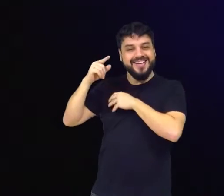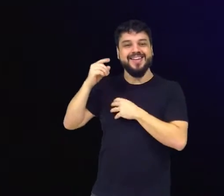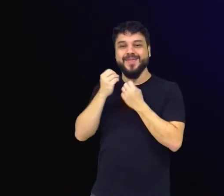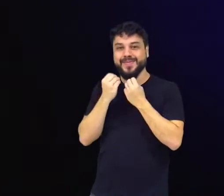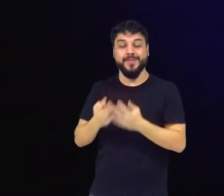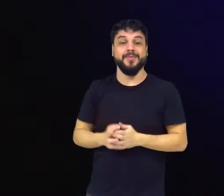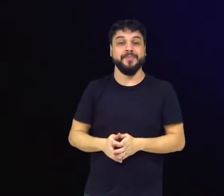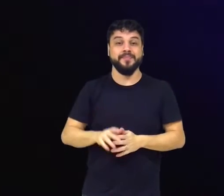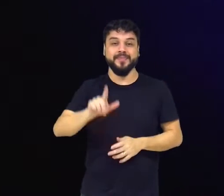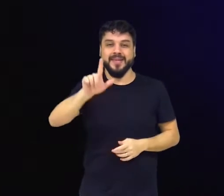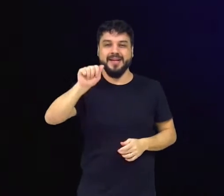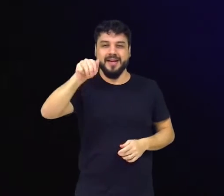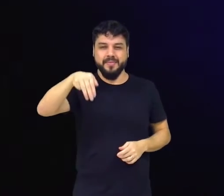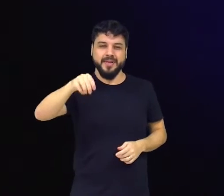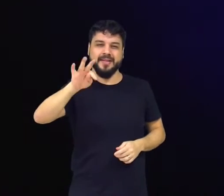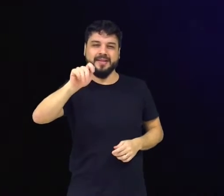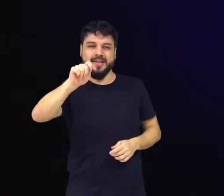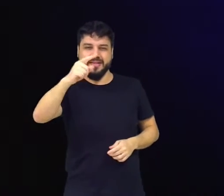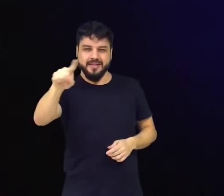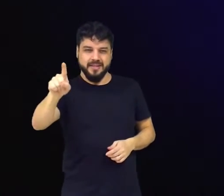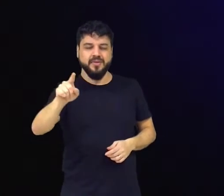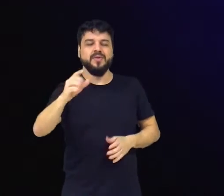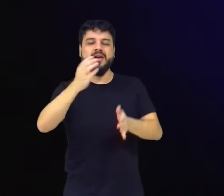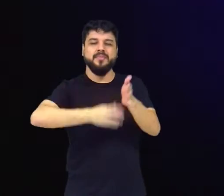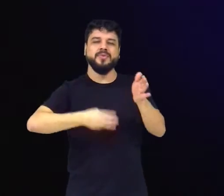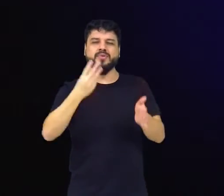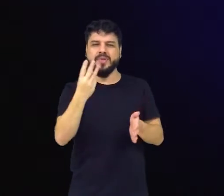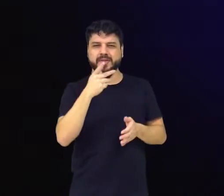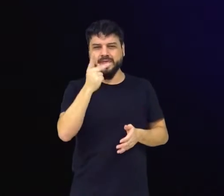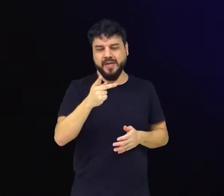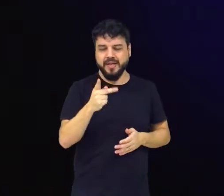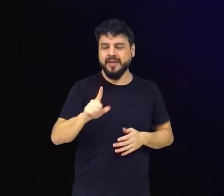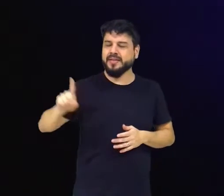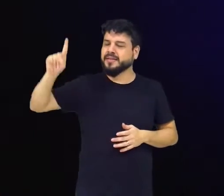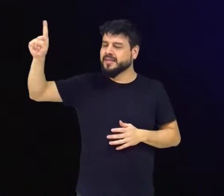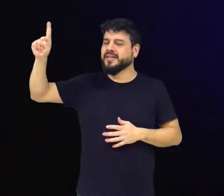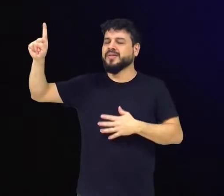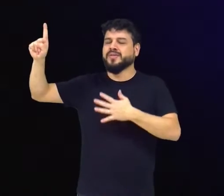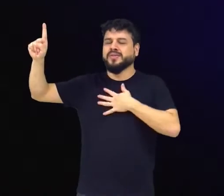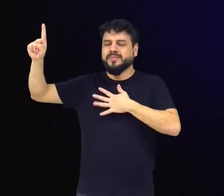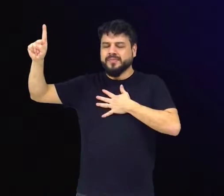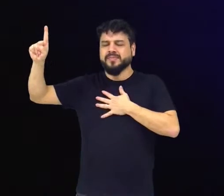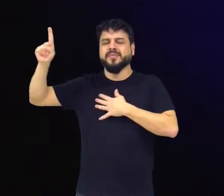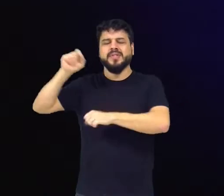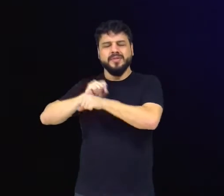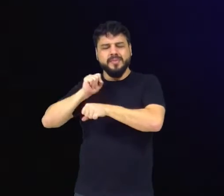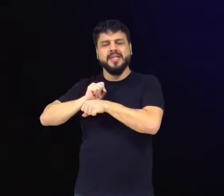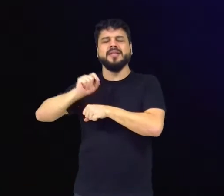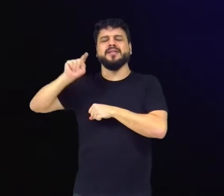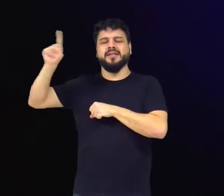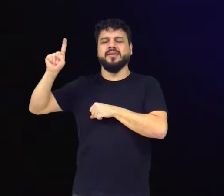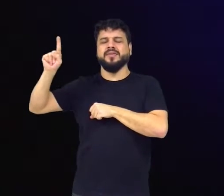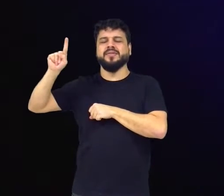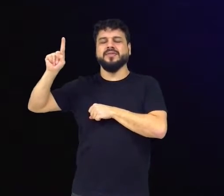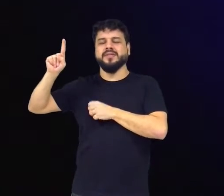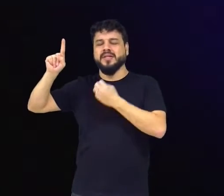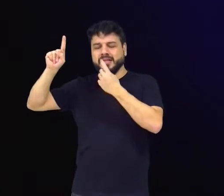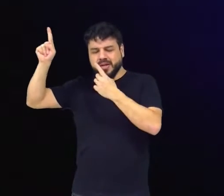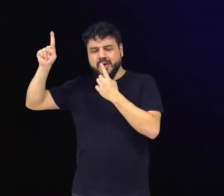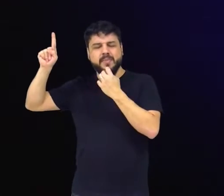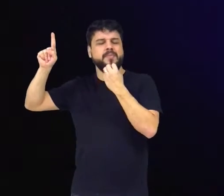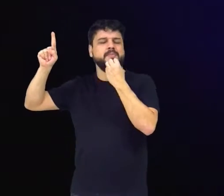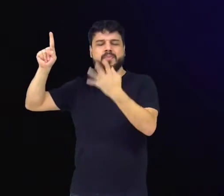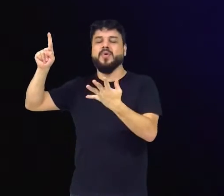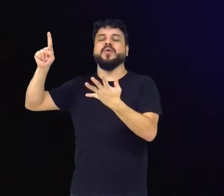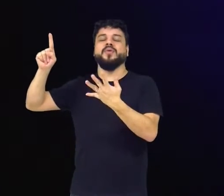3. A minha porção é o Senhor, diz a minha alma, portanto esperarei nele. Bom é o Senhor para os que esperam por